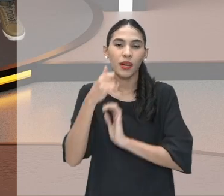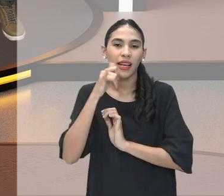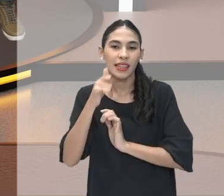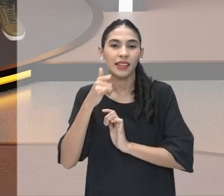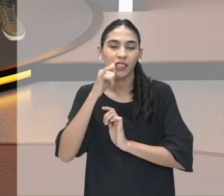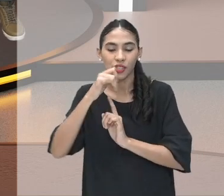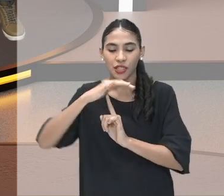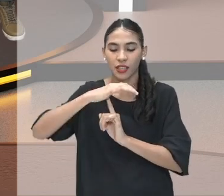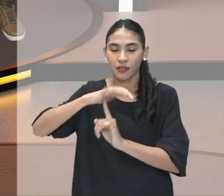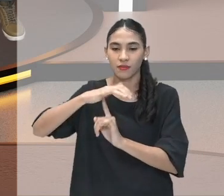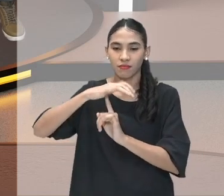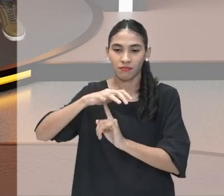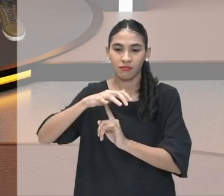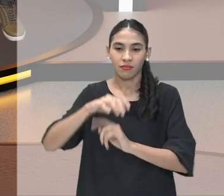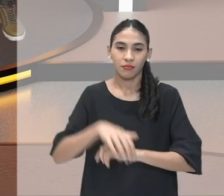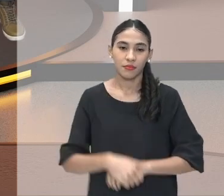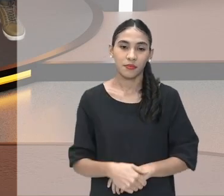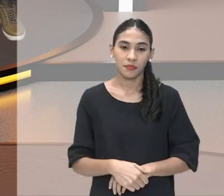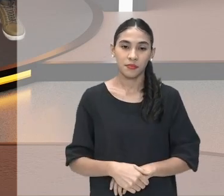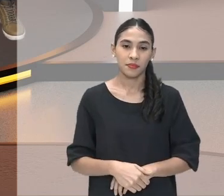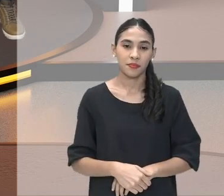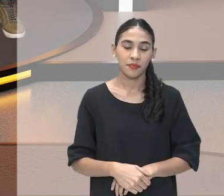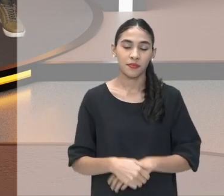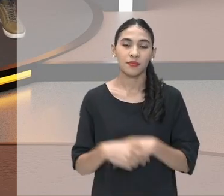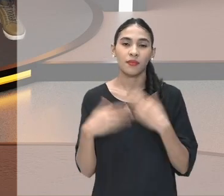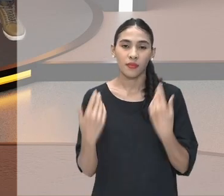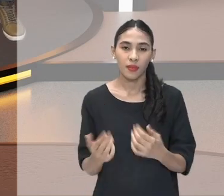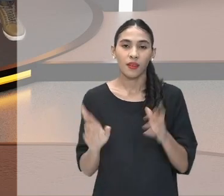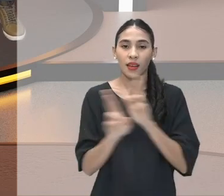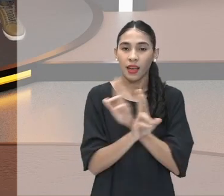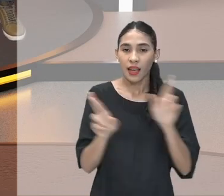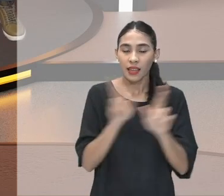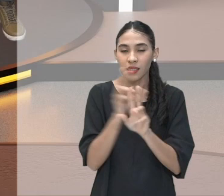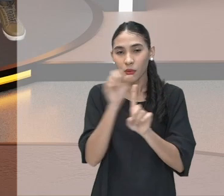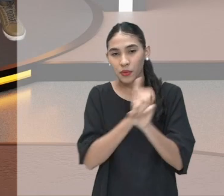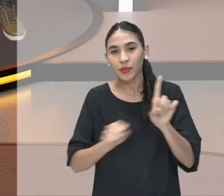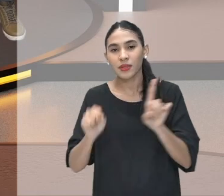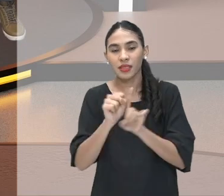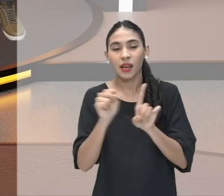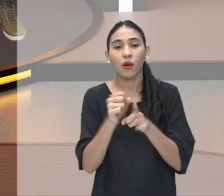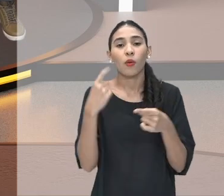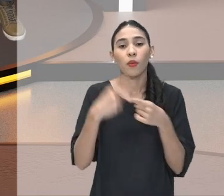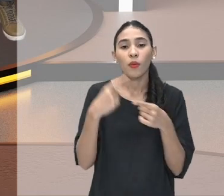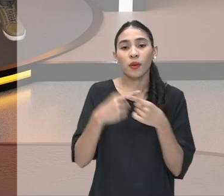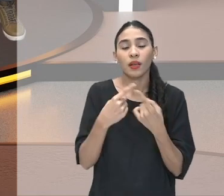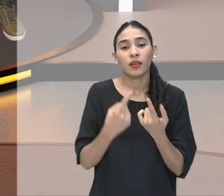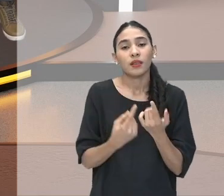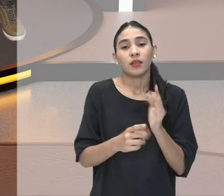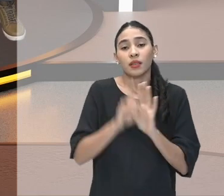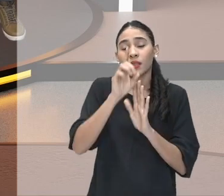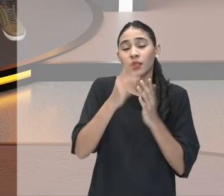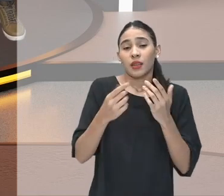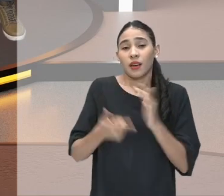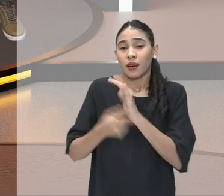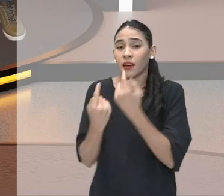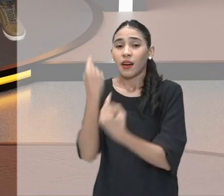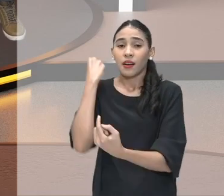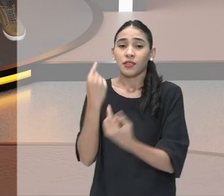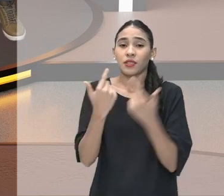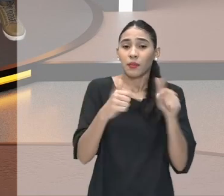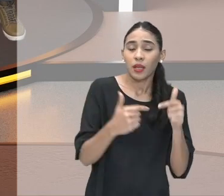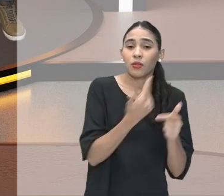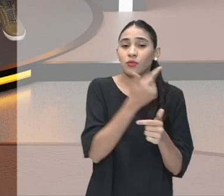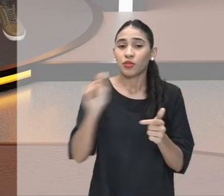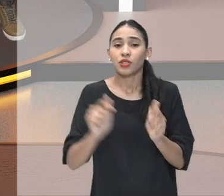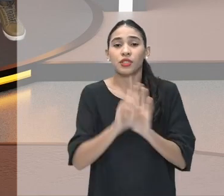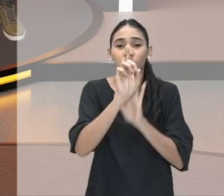toda a produção. Então, essas relações sociais, porque o trabalhador não tinha direito, relações de trabalho, você